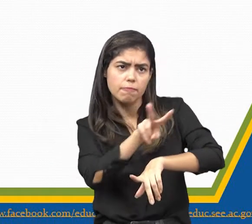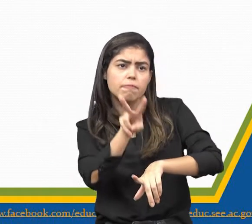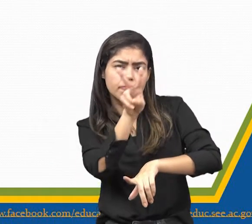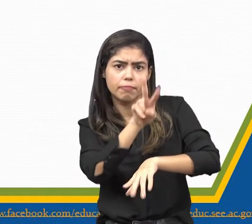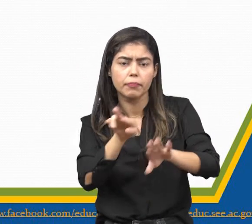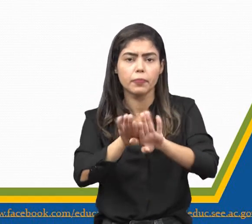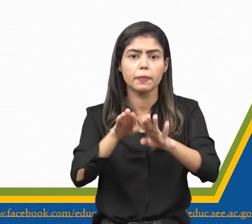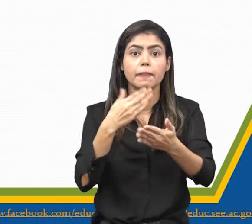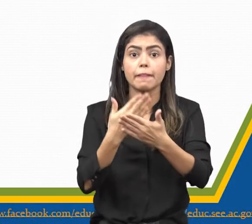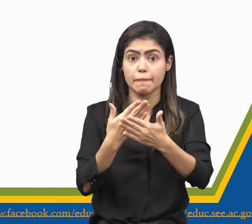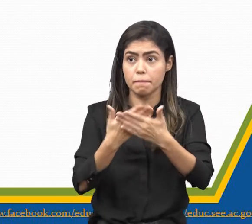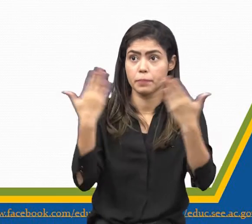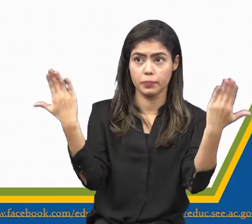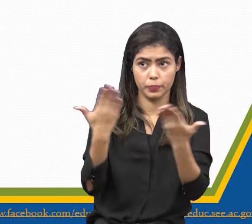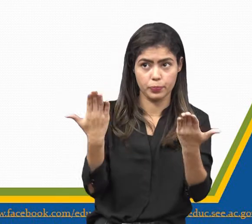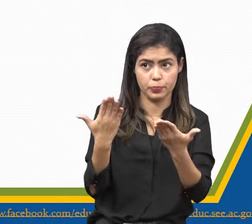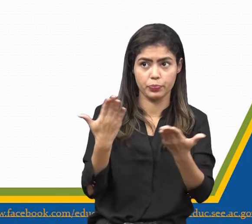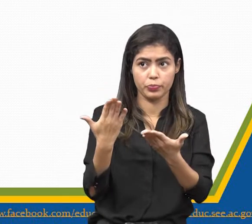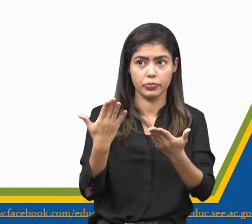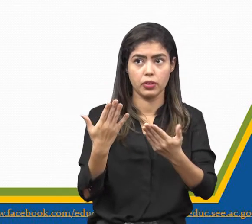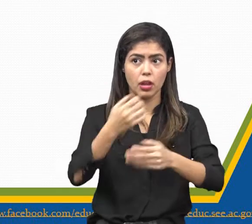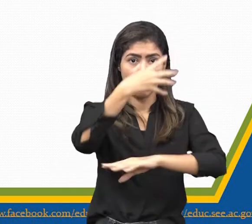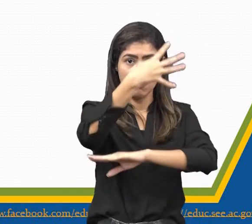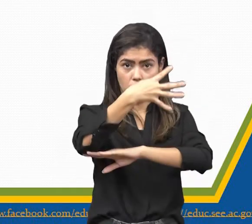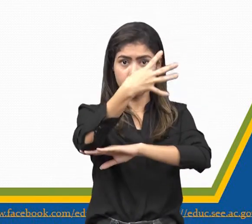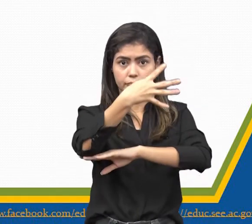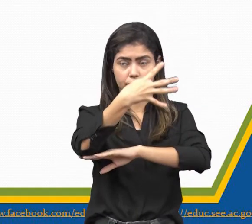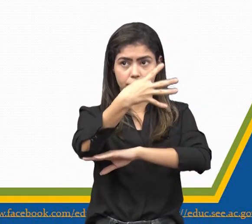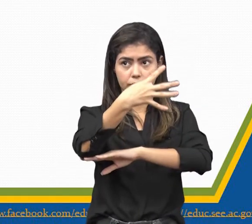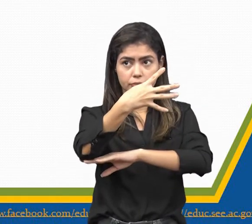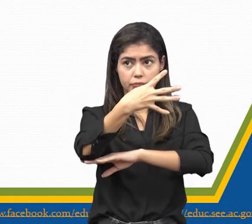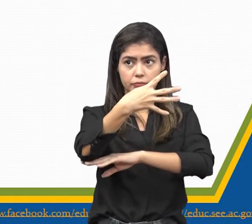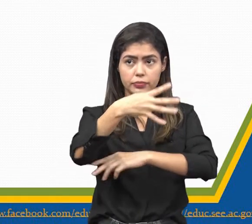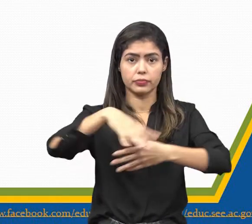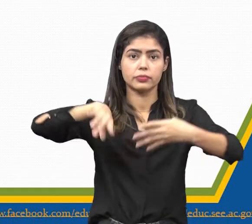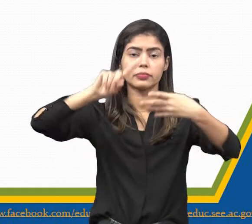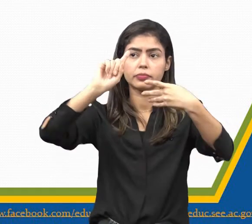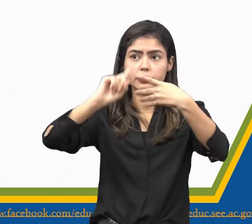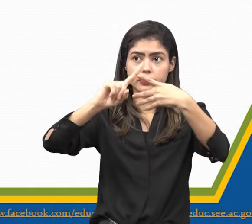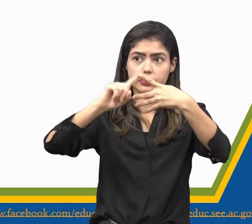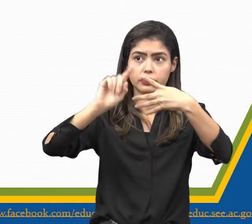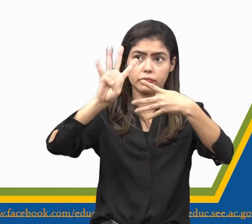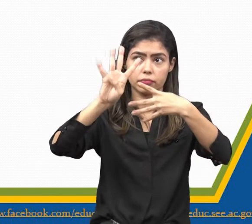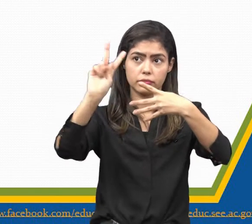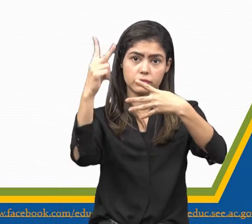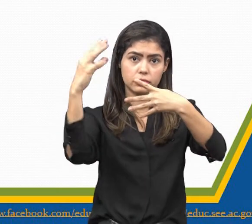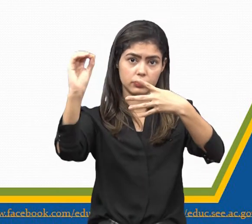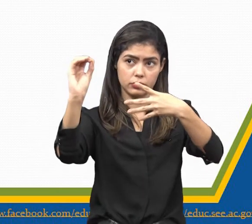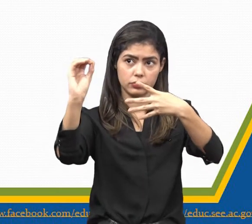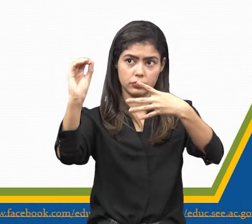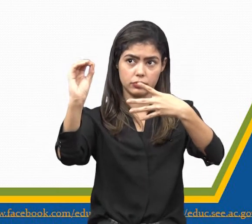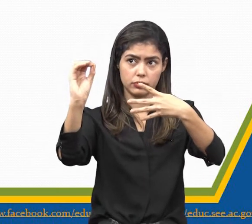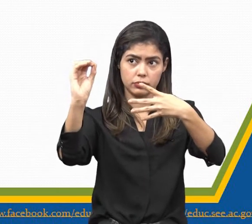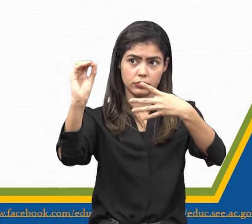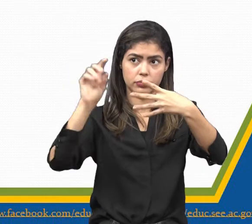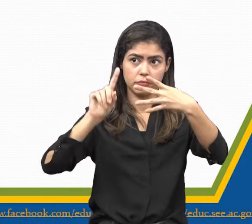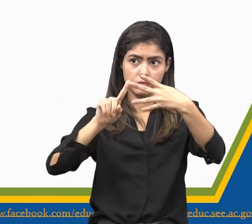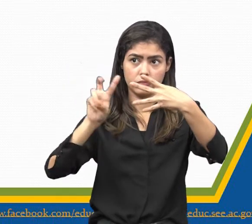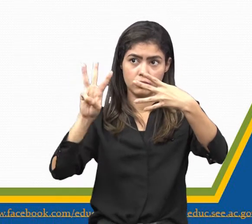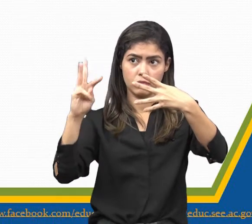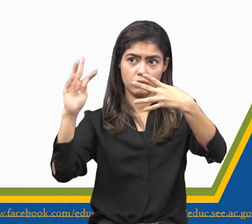visualizar o que nós vamos estudar hoje, que são esses 4 aqui. Pronome relativo who,